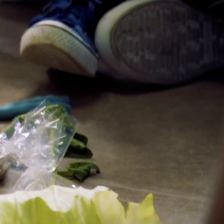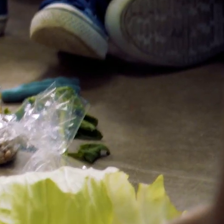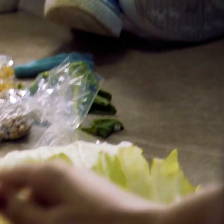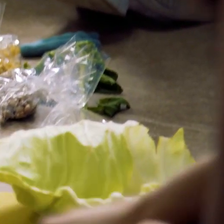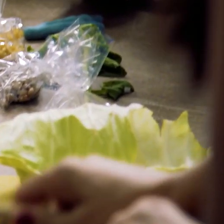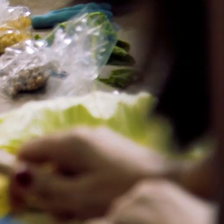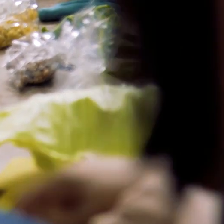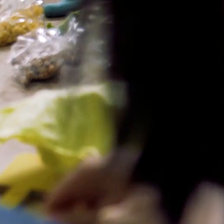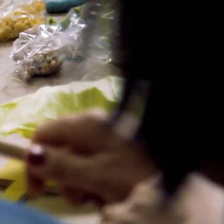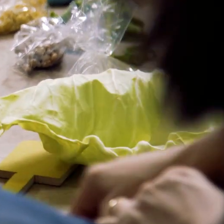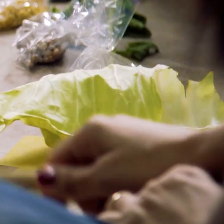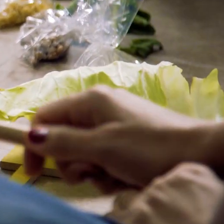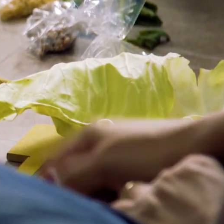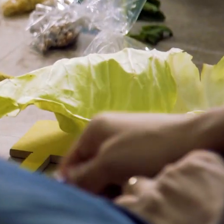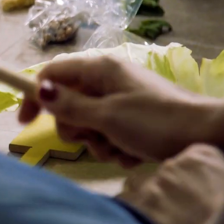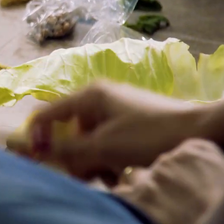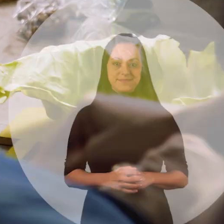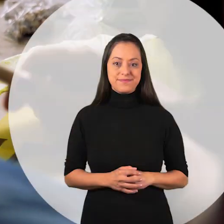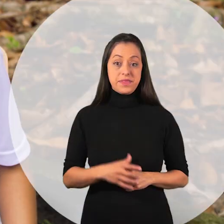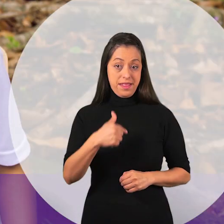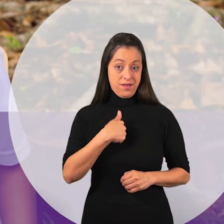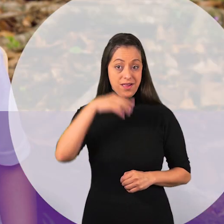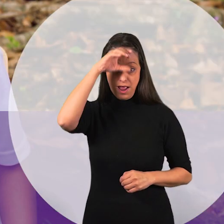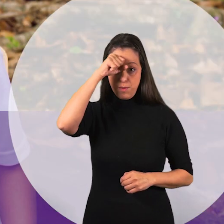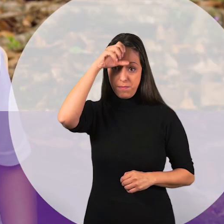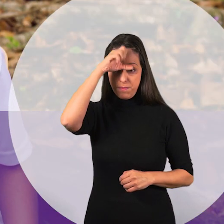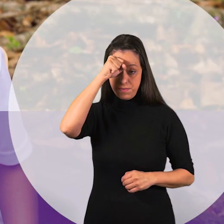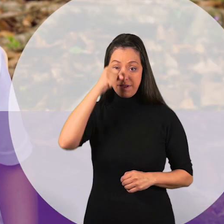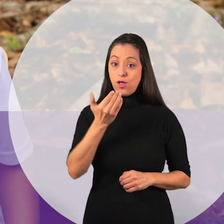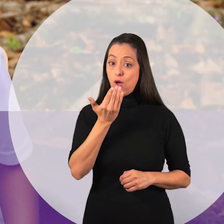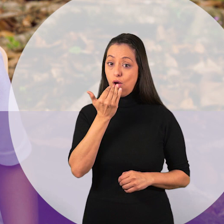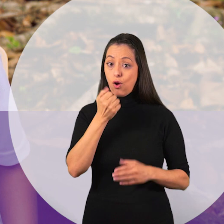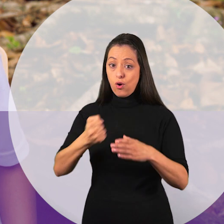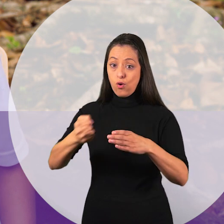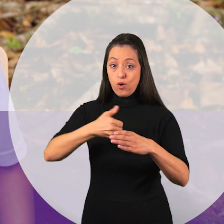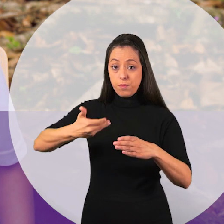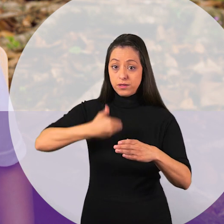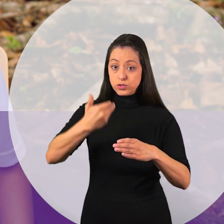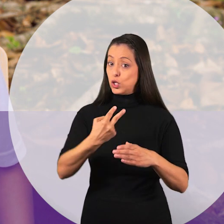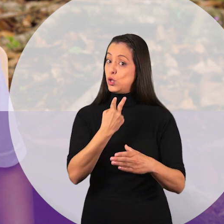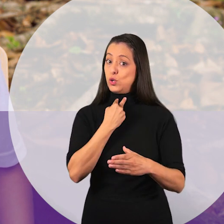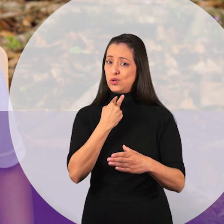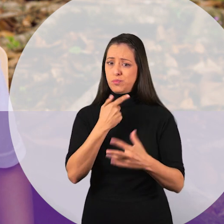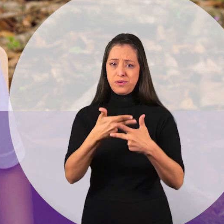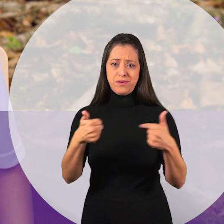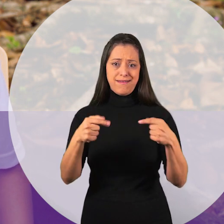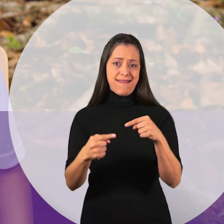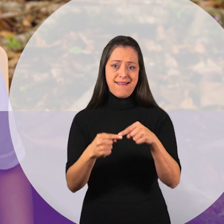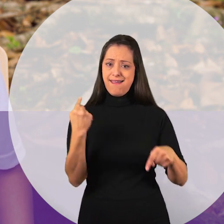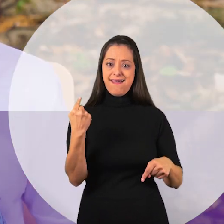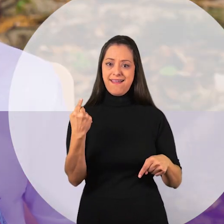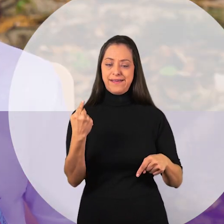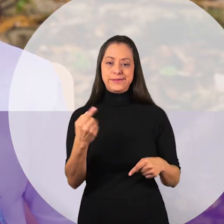João Miguel de Oliveira, estudante. Eu aprendi que não pode colocar negócio que não tem na